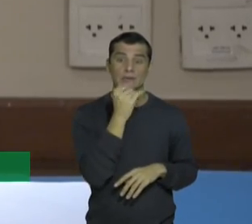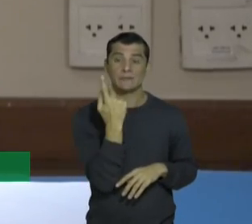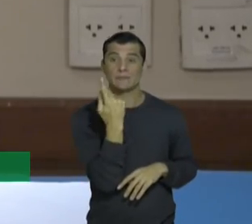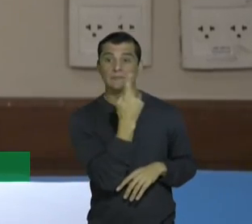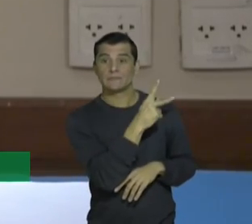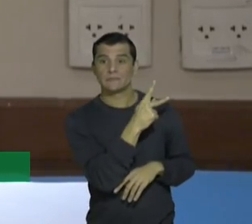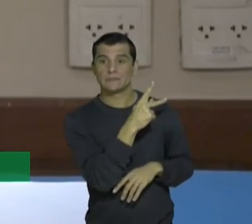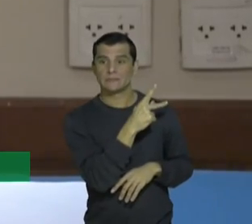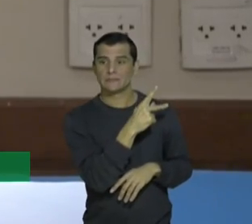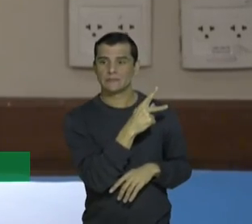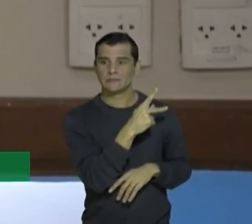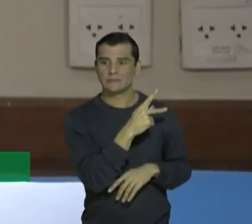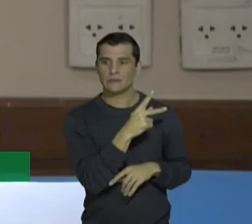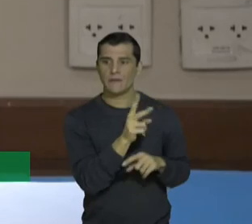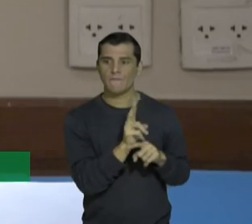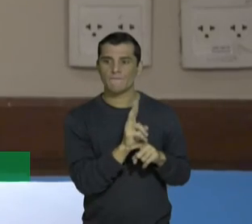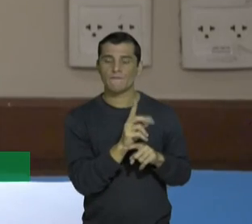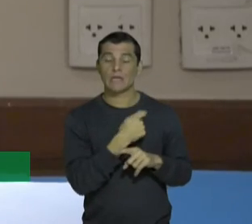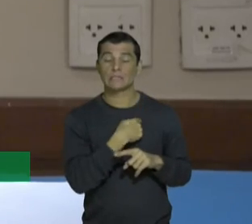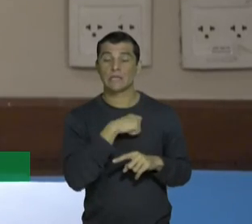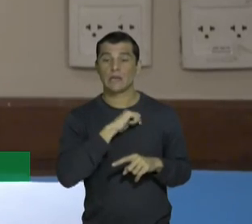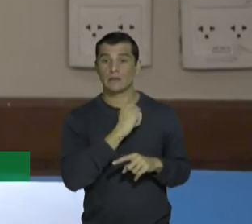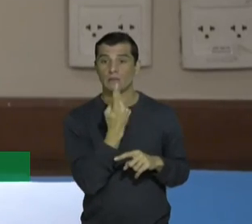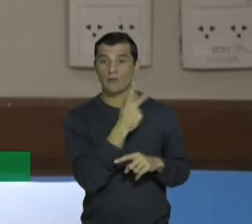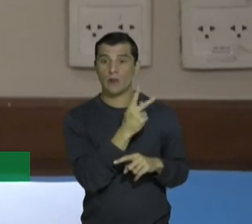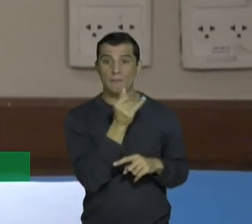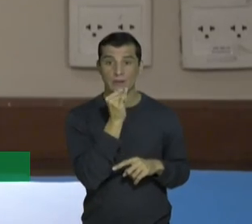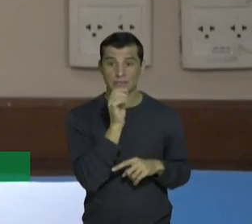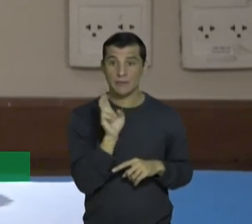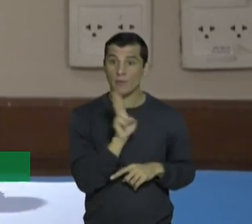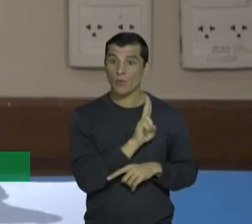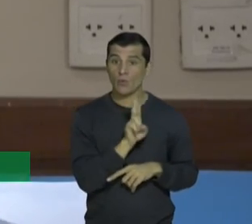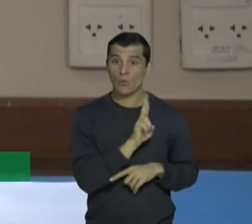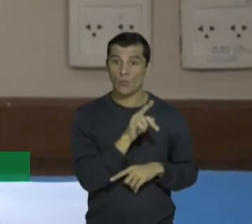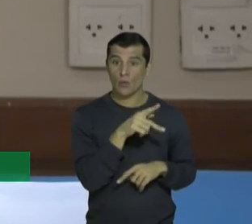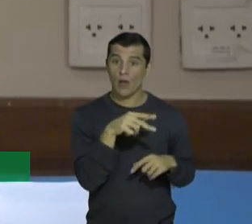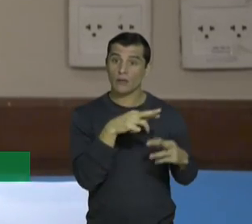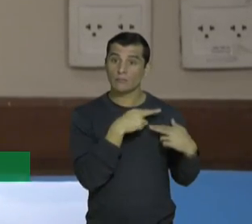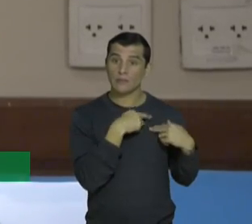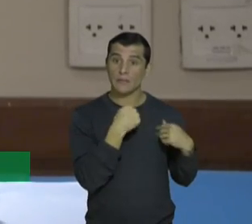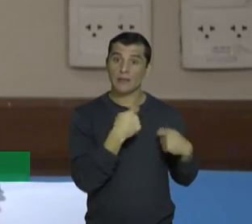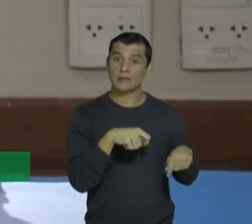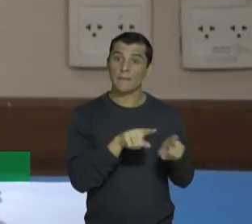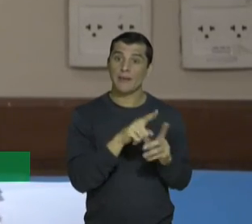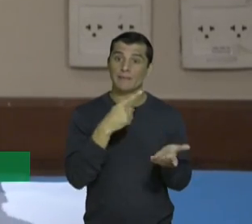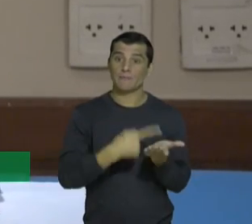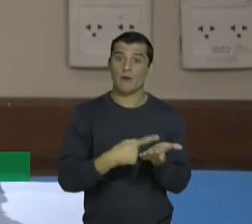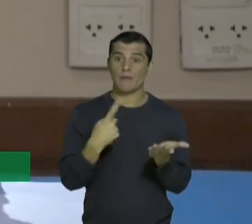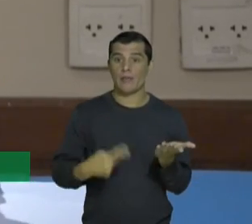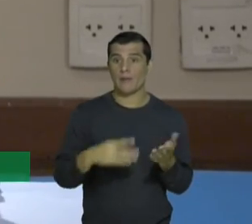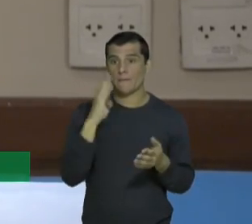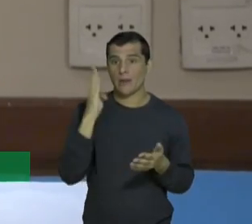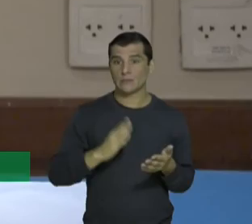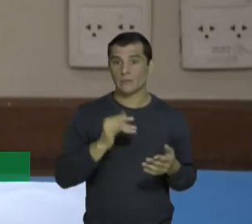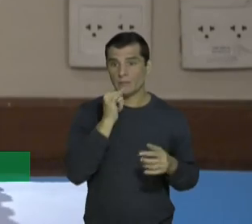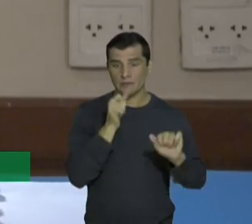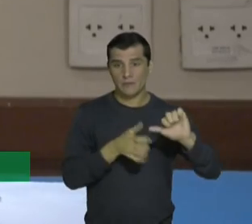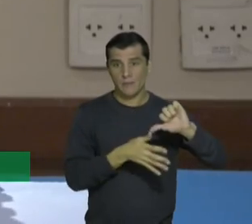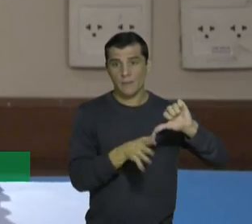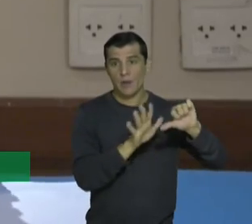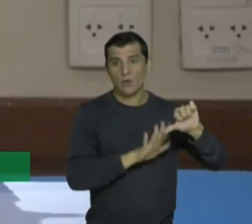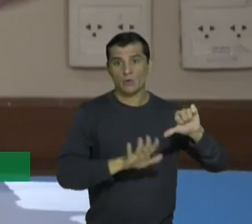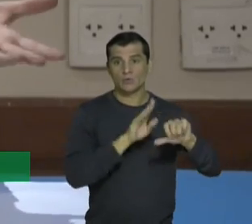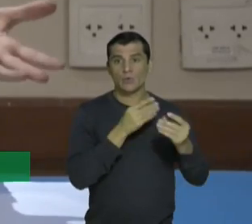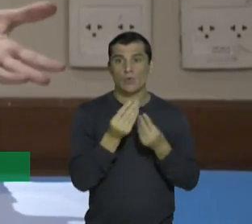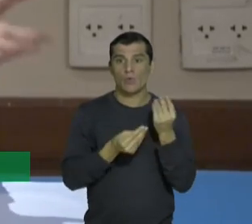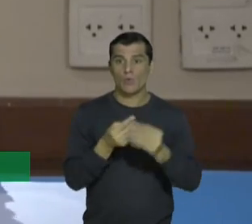Brasil sim mas tem que prestar atenção na seguinte coisa se nós perdermos a união aduaneira e todo mundo poder fazer acordos